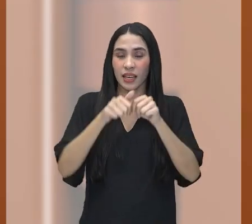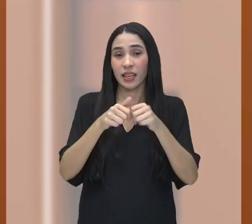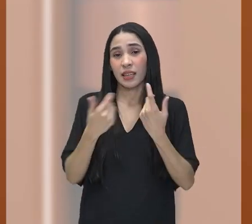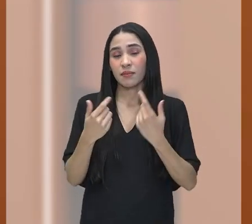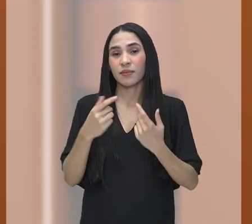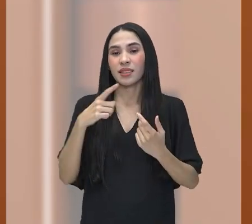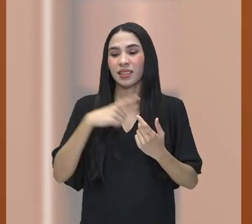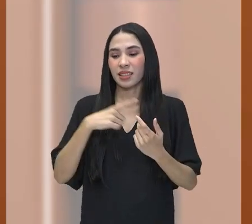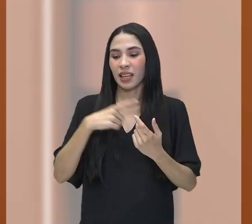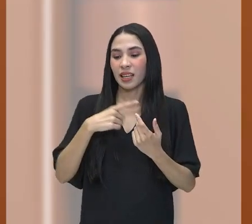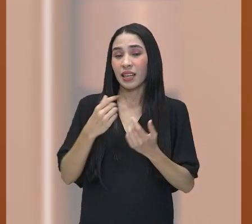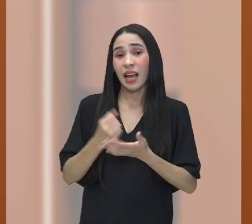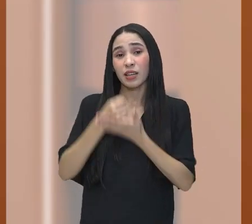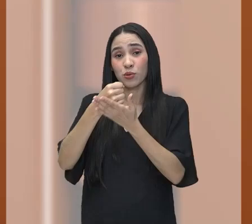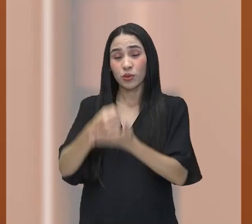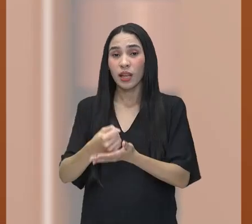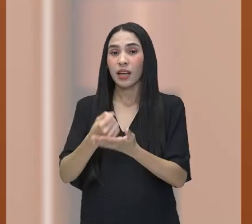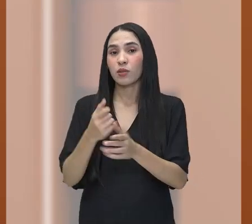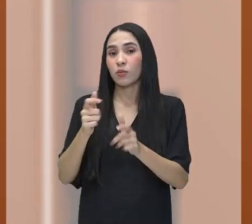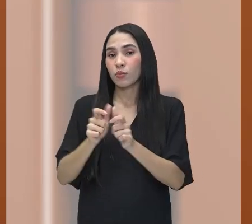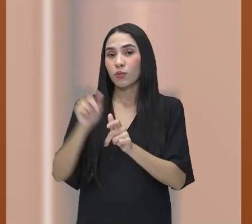beneficiando uma maioria,